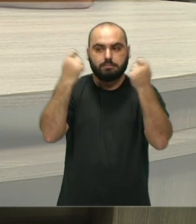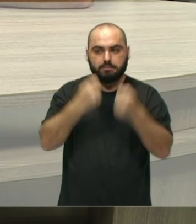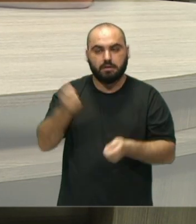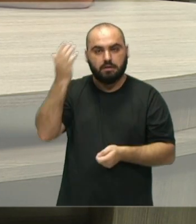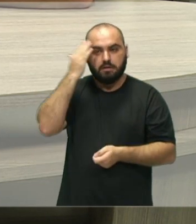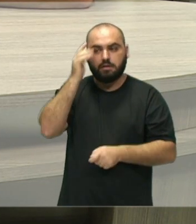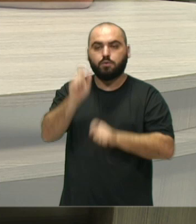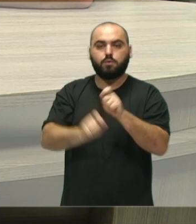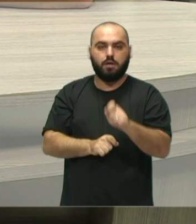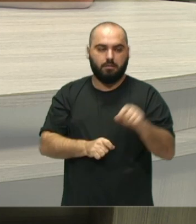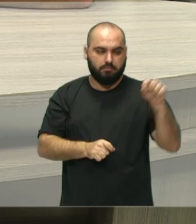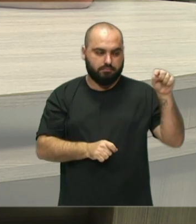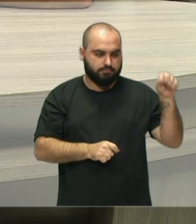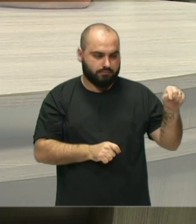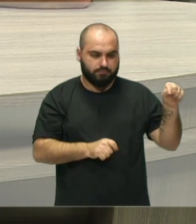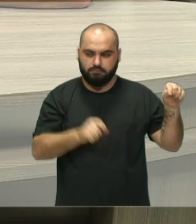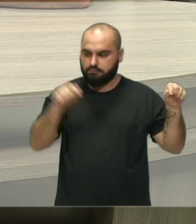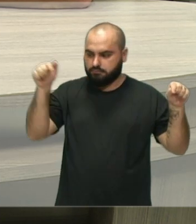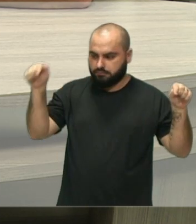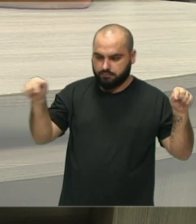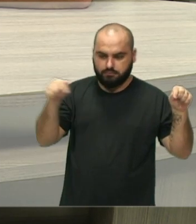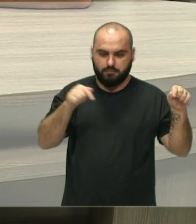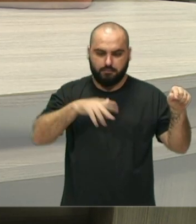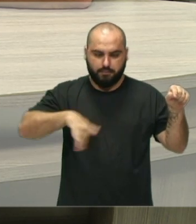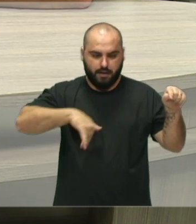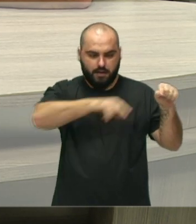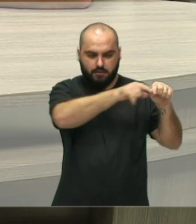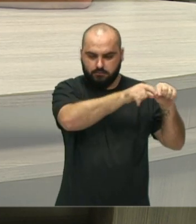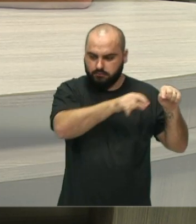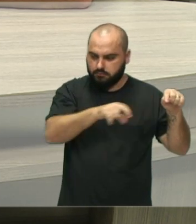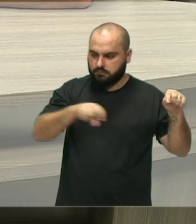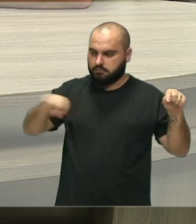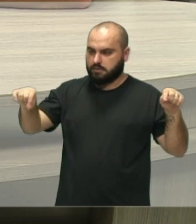6,5 km, o que acontece? Os